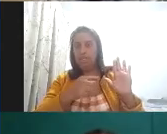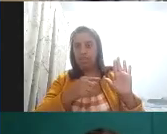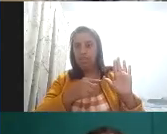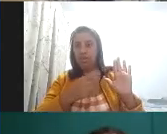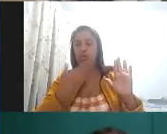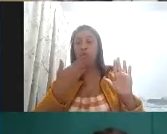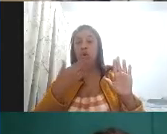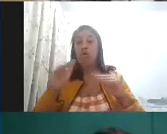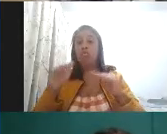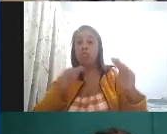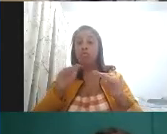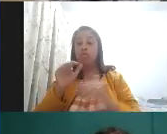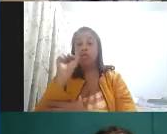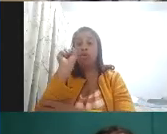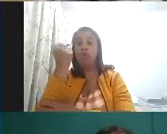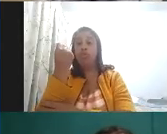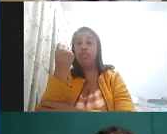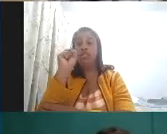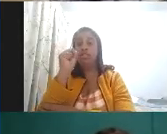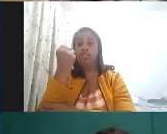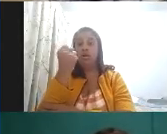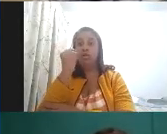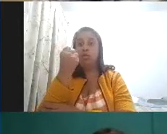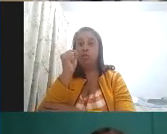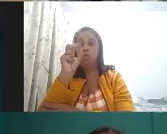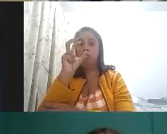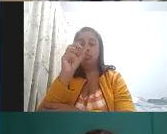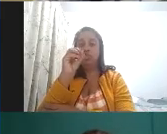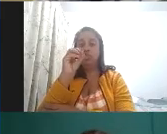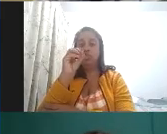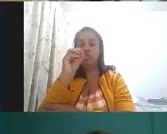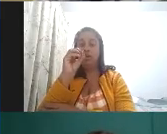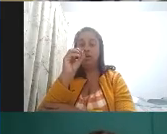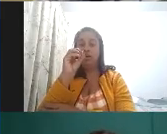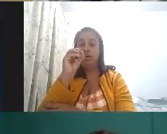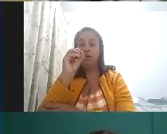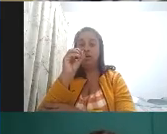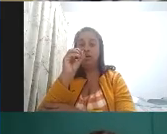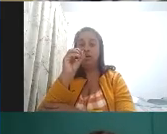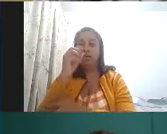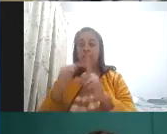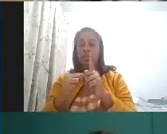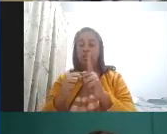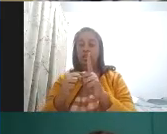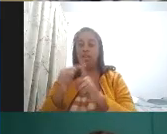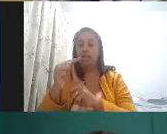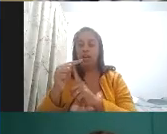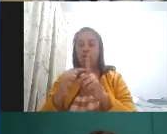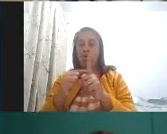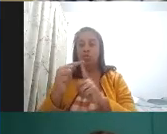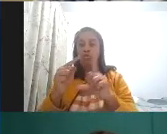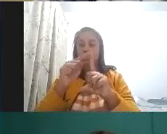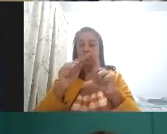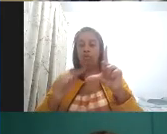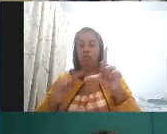torno de 50 graus da rotação do pescoço, ela acontece nas duas primeiras vértebras cervicais. A amplitude de rotação